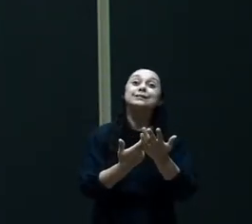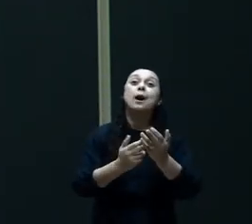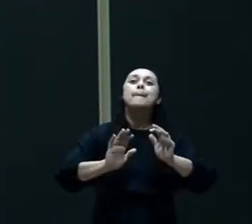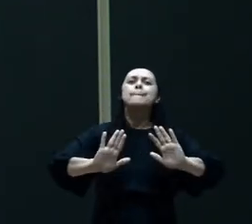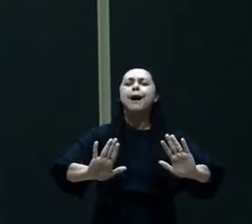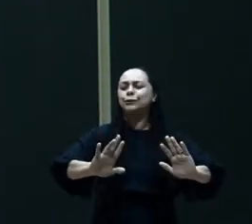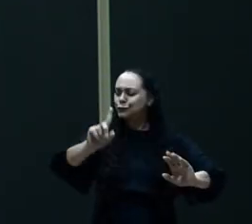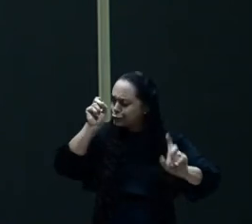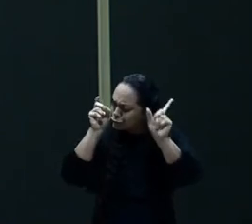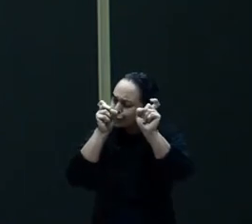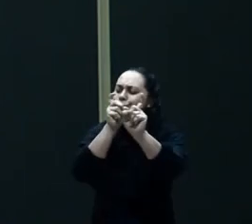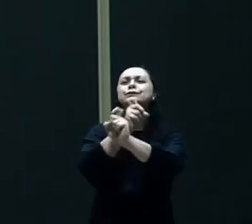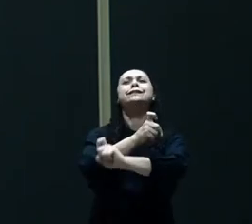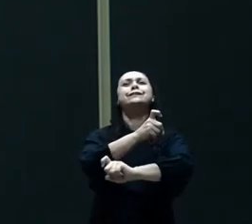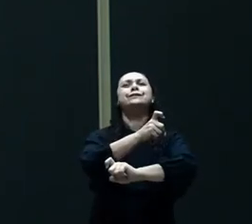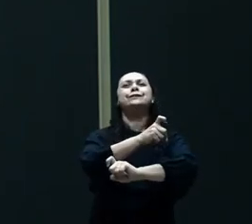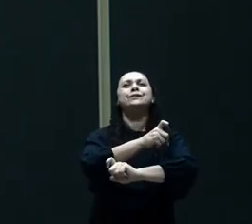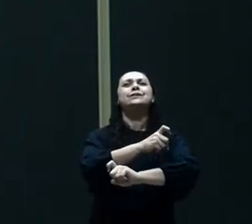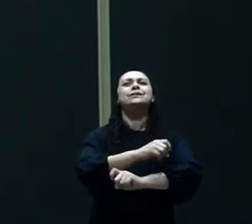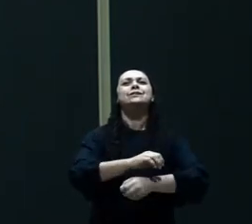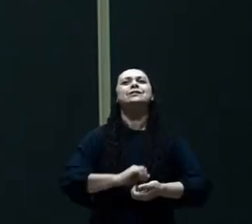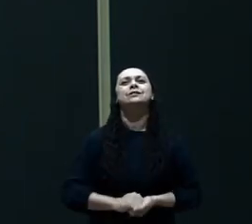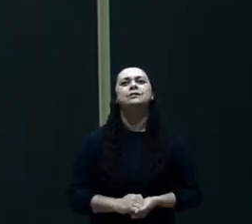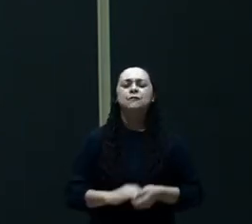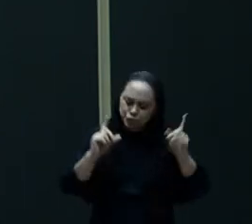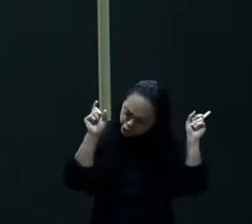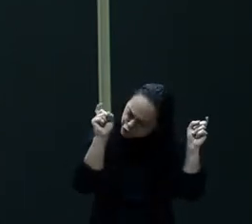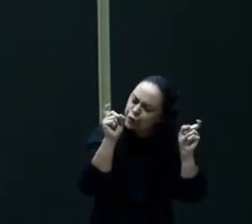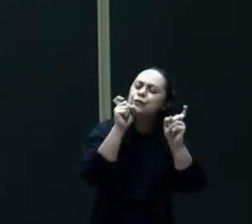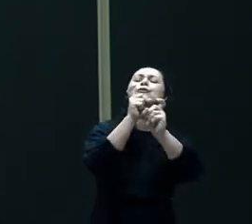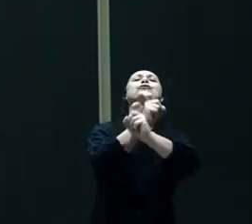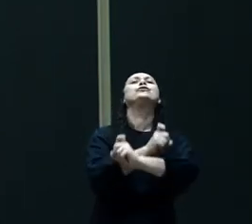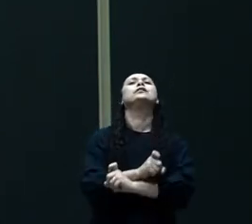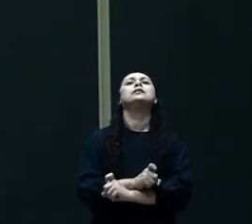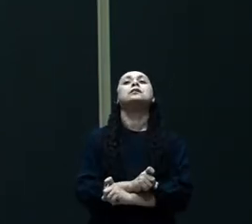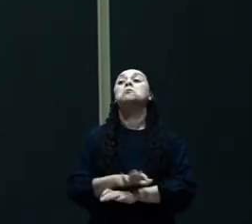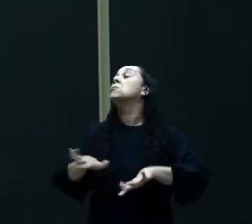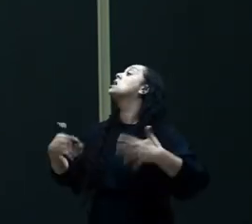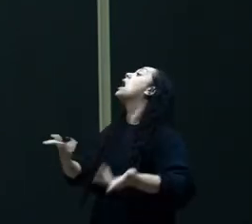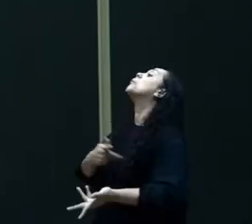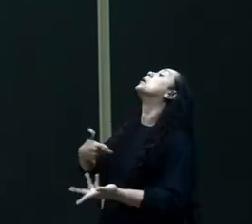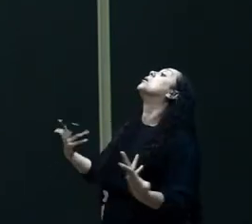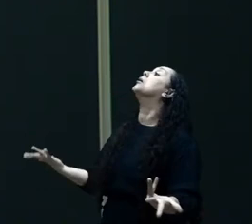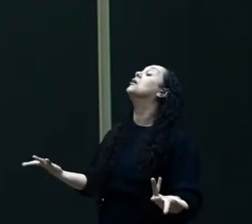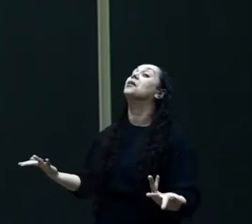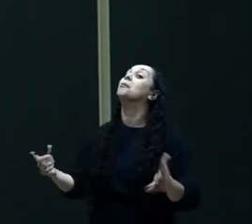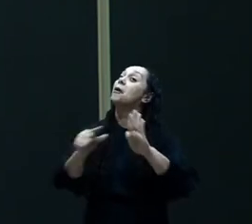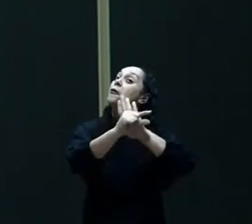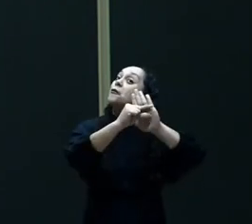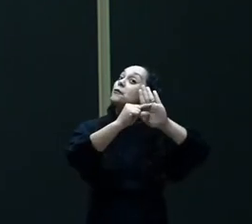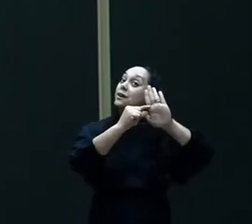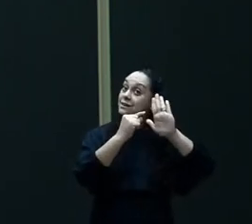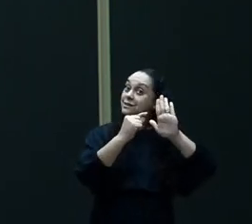intensos intensos foi difícil foi mas e aí pastor Olha o que diz o versículo o